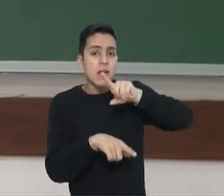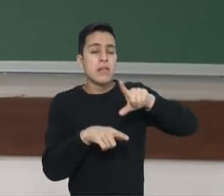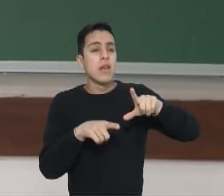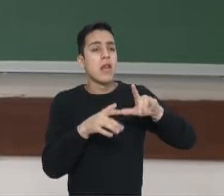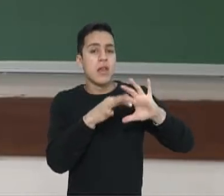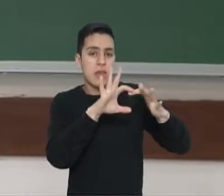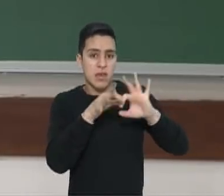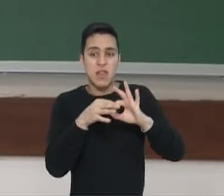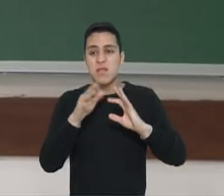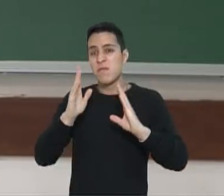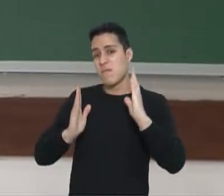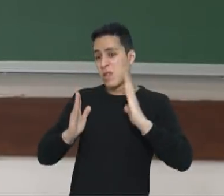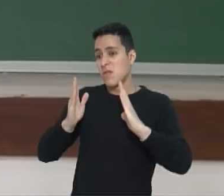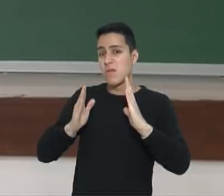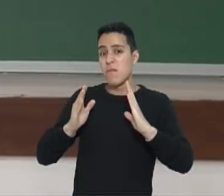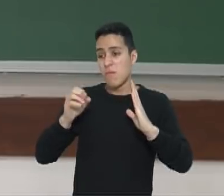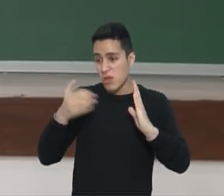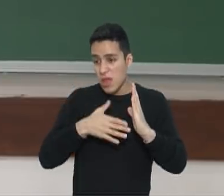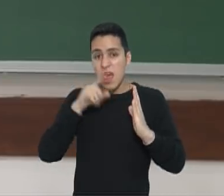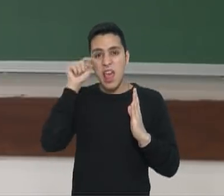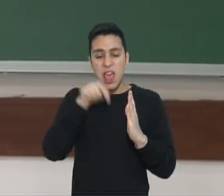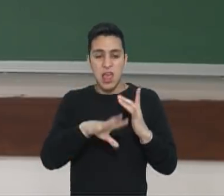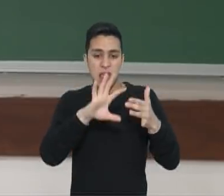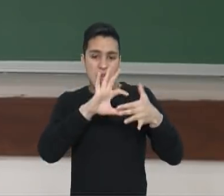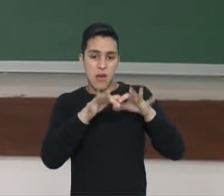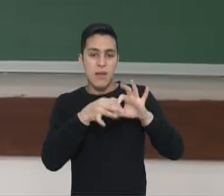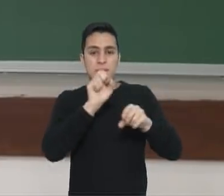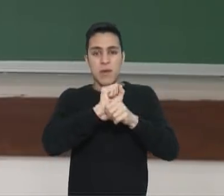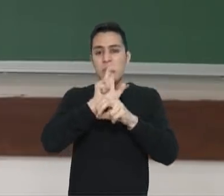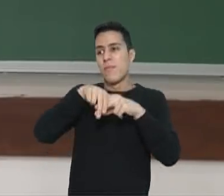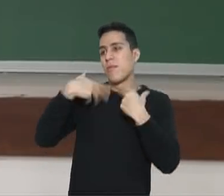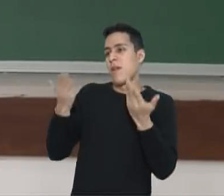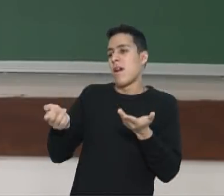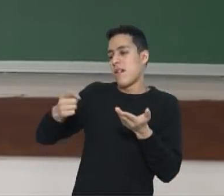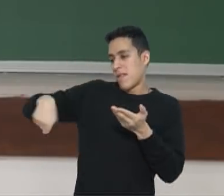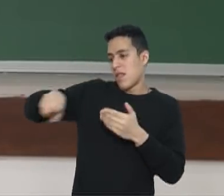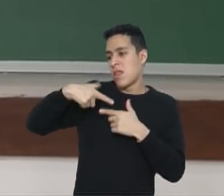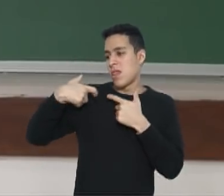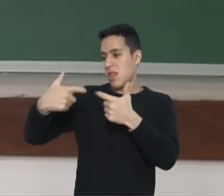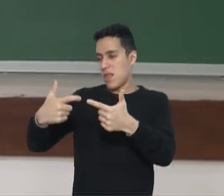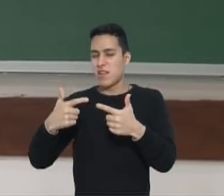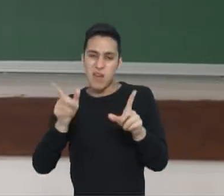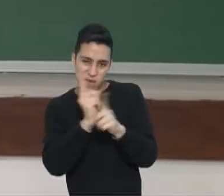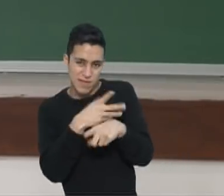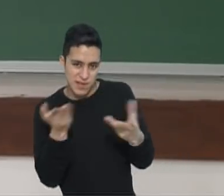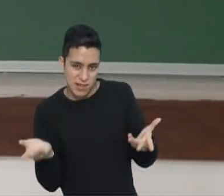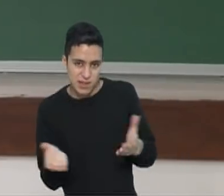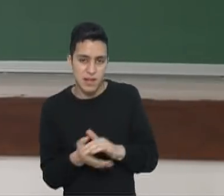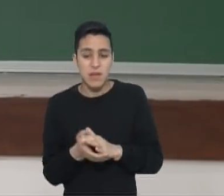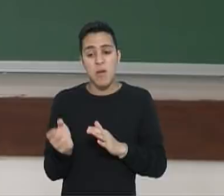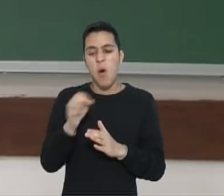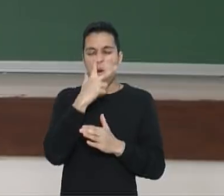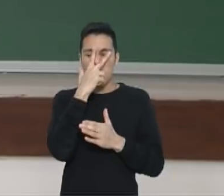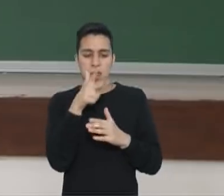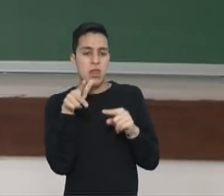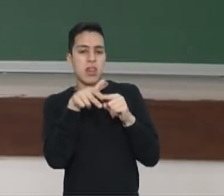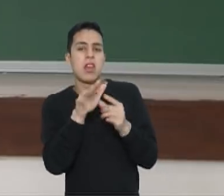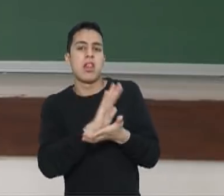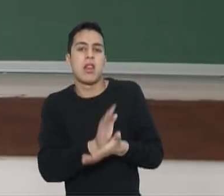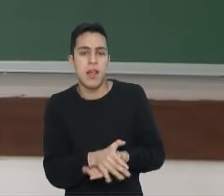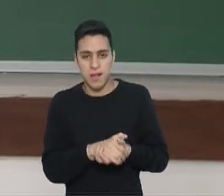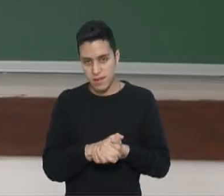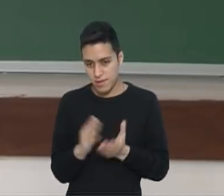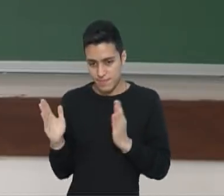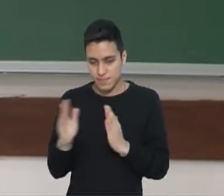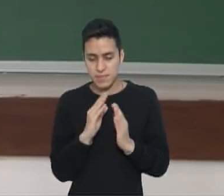Idade Moderna, infelizmente, foram as Olimpíadas que pararam por conta das guerras, ou foram boicotadas. Não